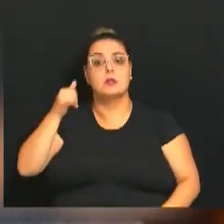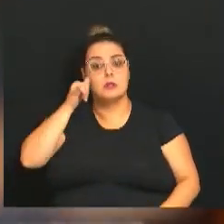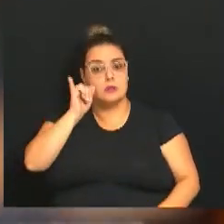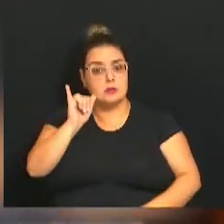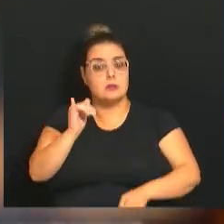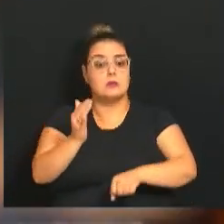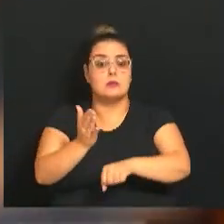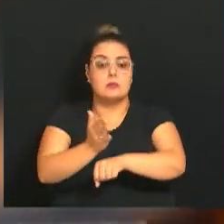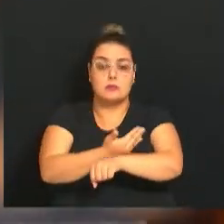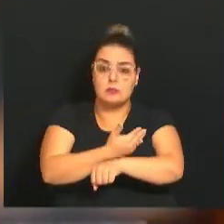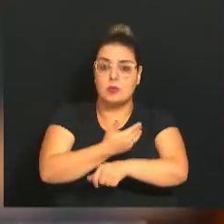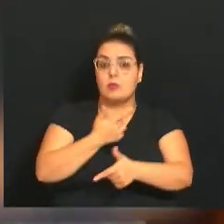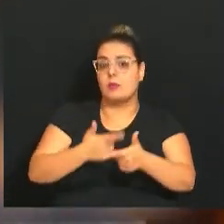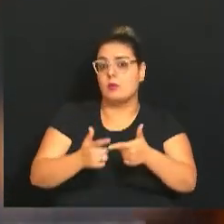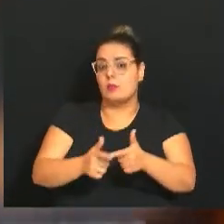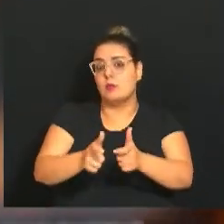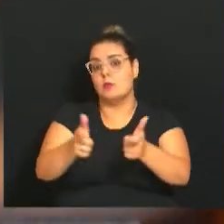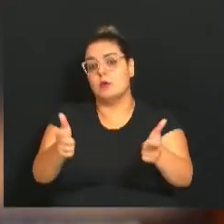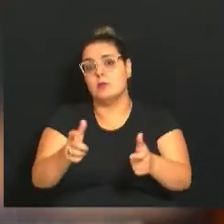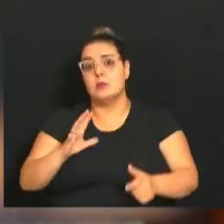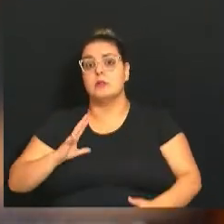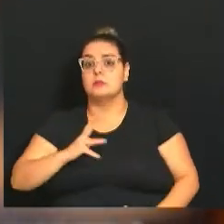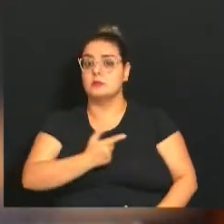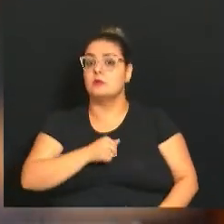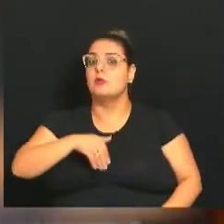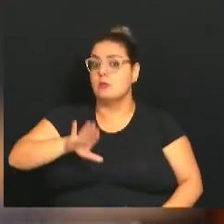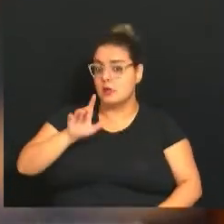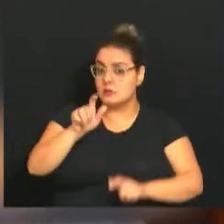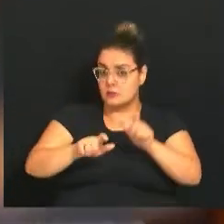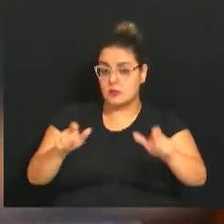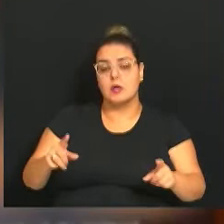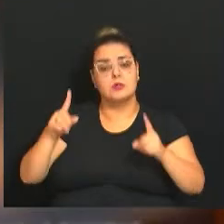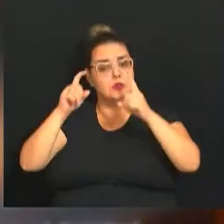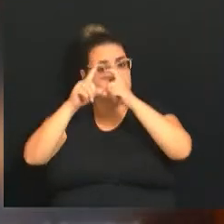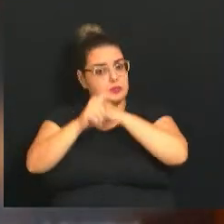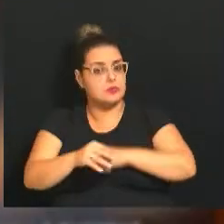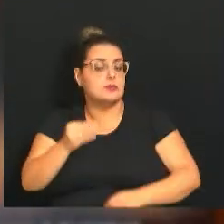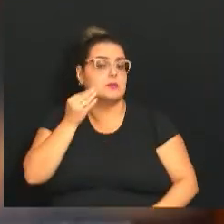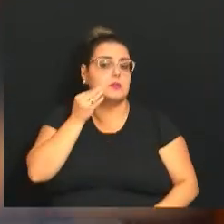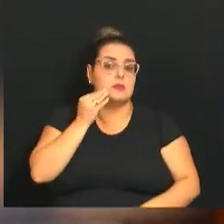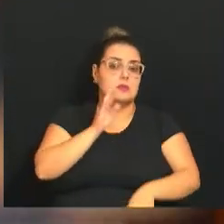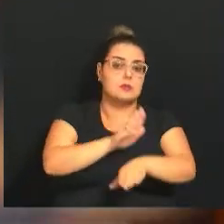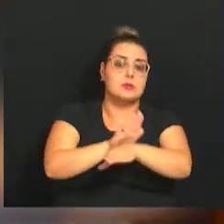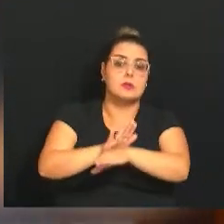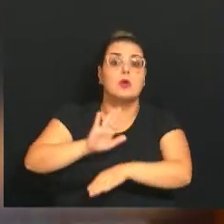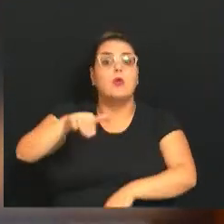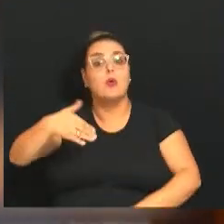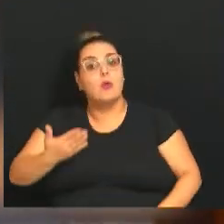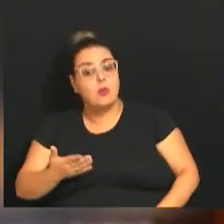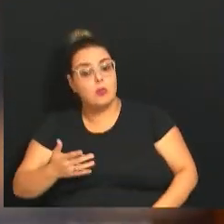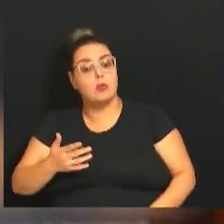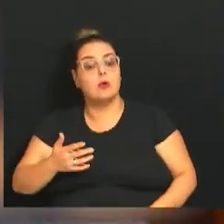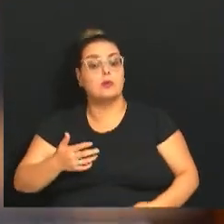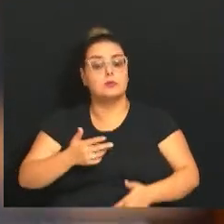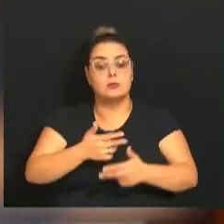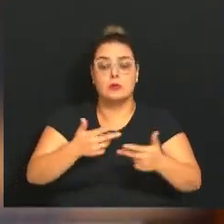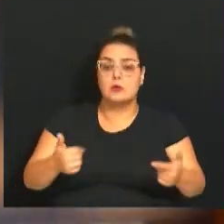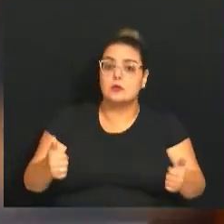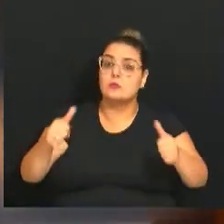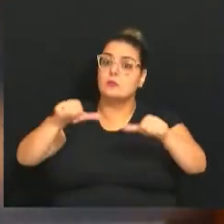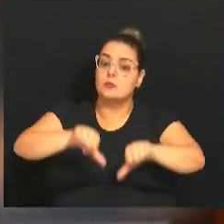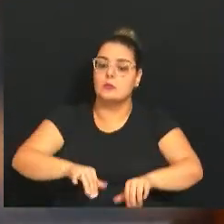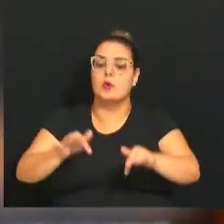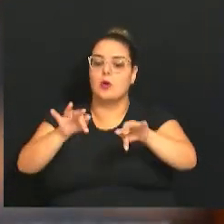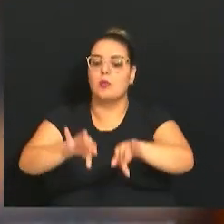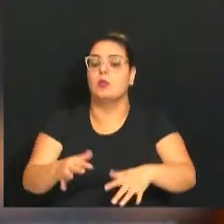também ajudar a salvar mais pessoas. É muito difícil a gente tentar ajudar quando a coisa já está ali para o fim, né?